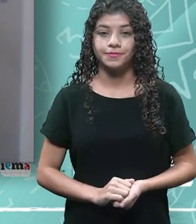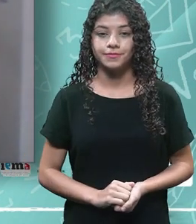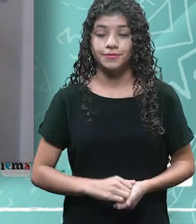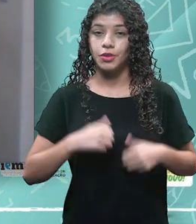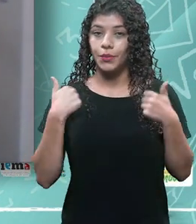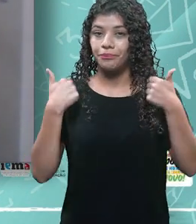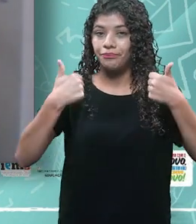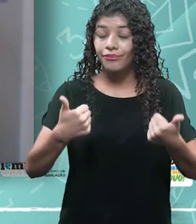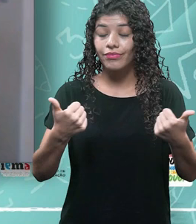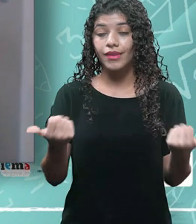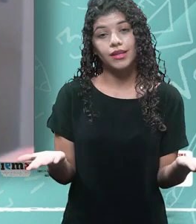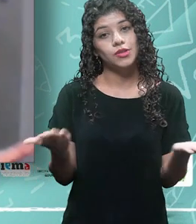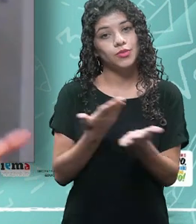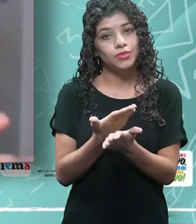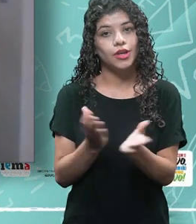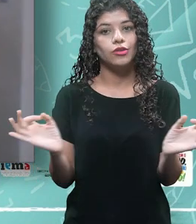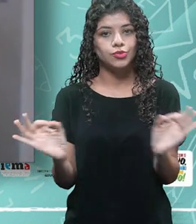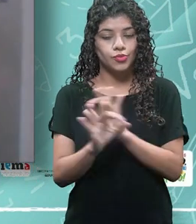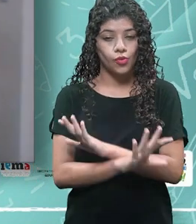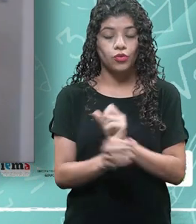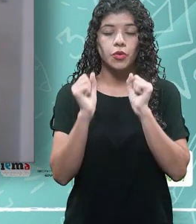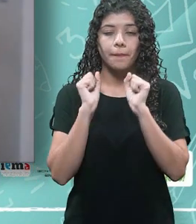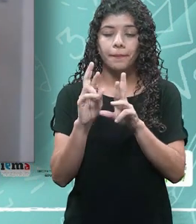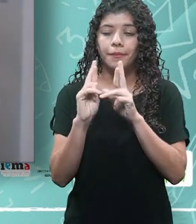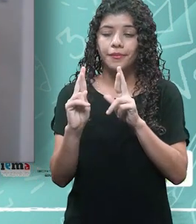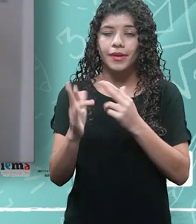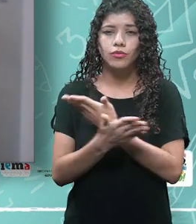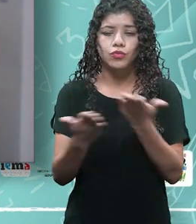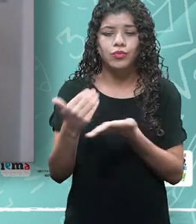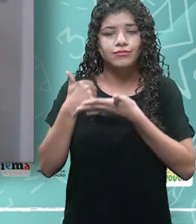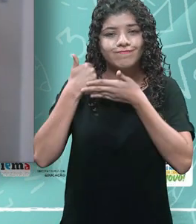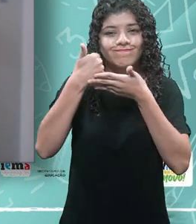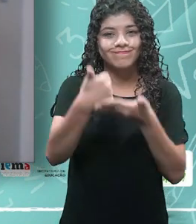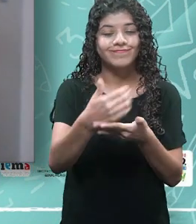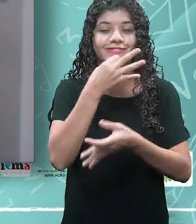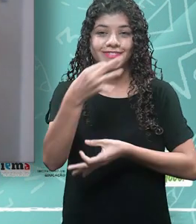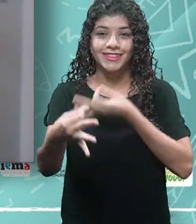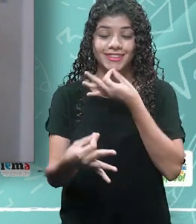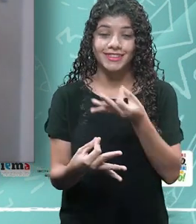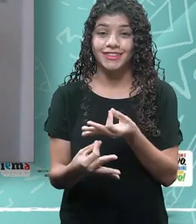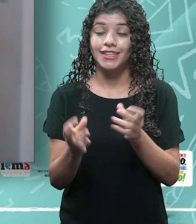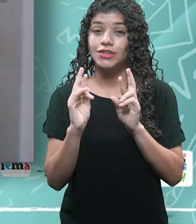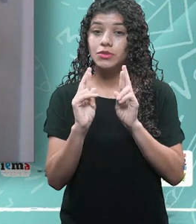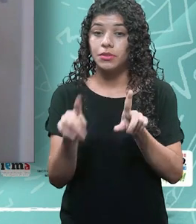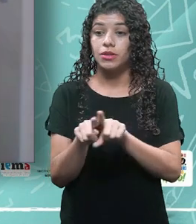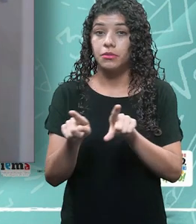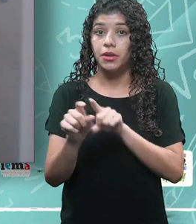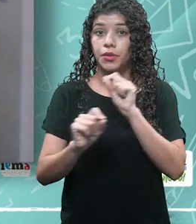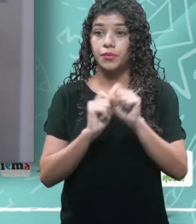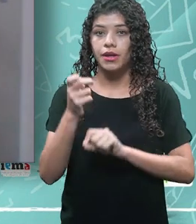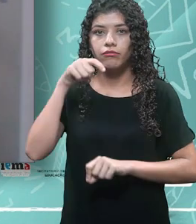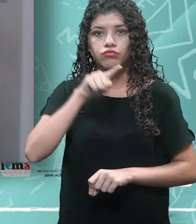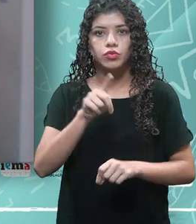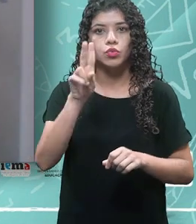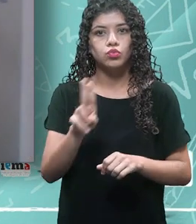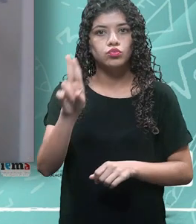facilidade tá bom pessoal Essa foi a nossa aula de hoje eu espero muito ter ajudado você com essas dicas e espero